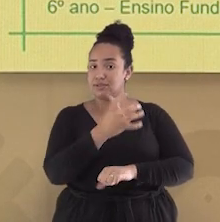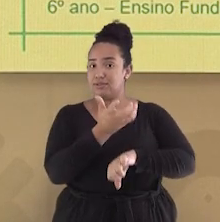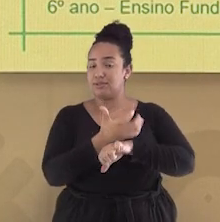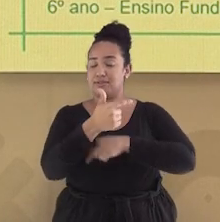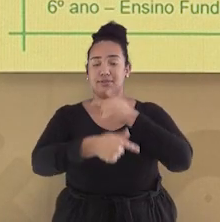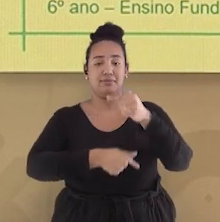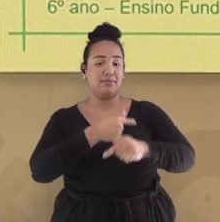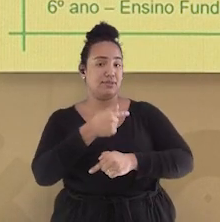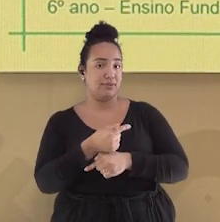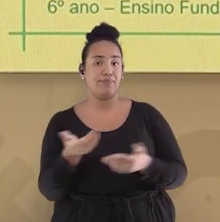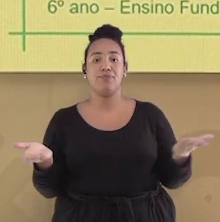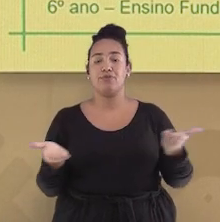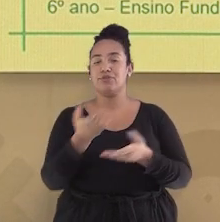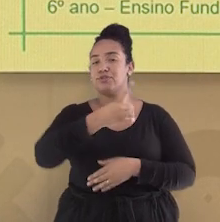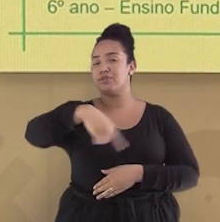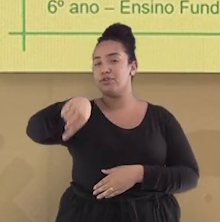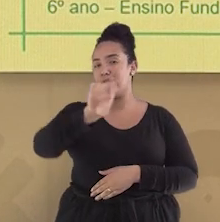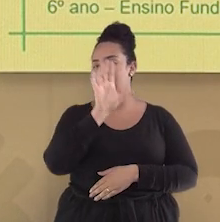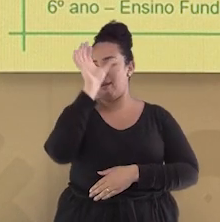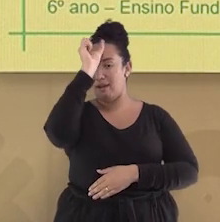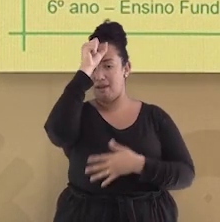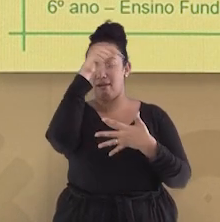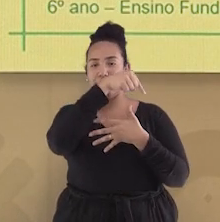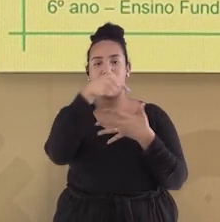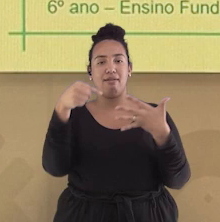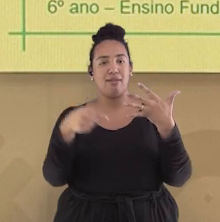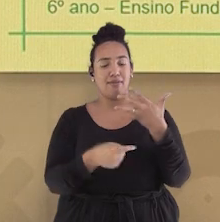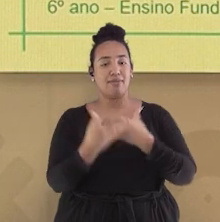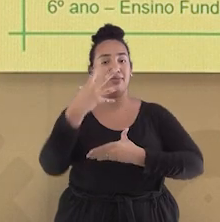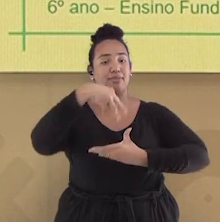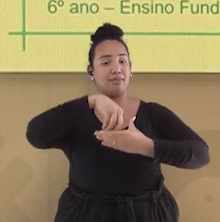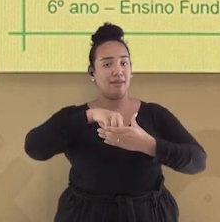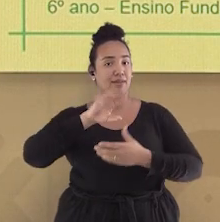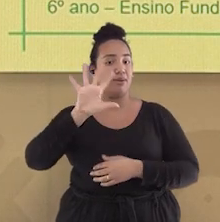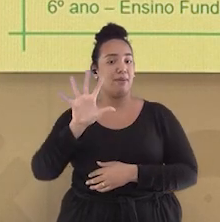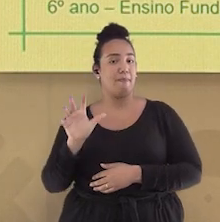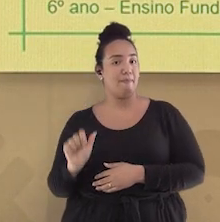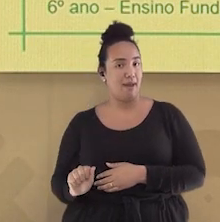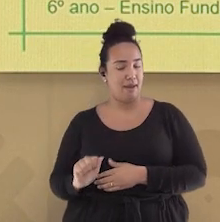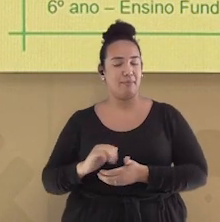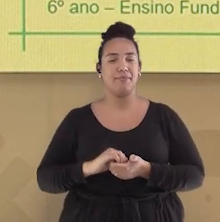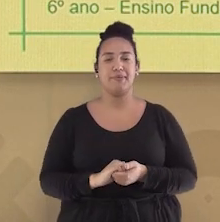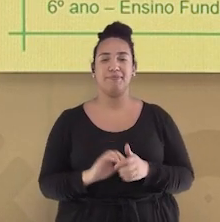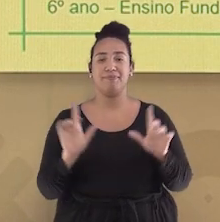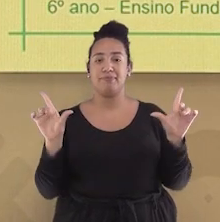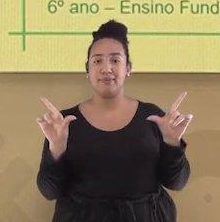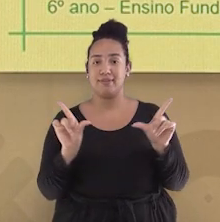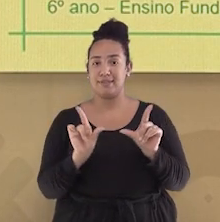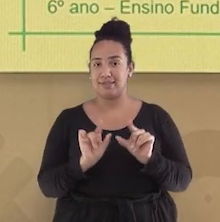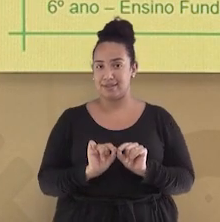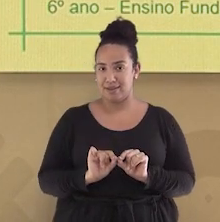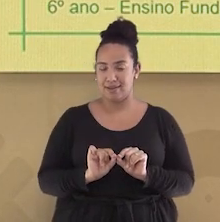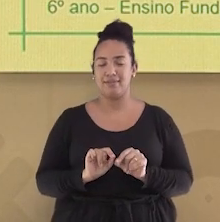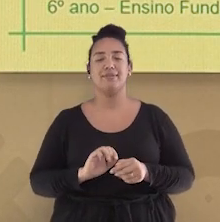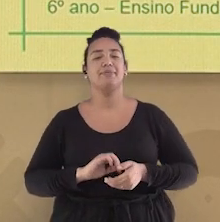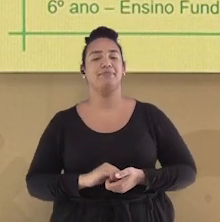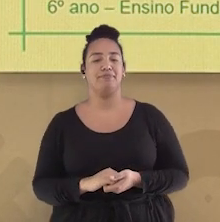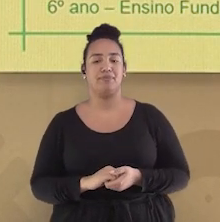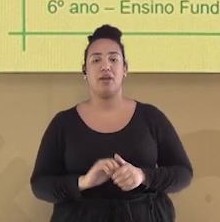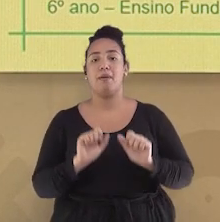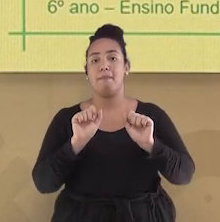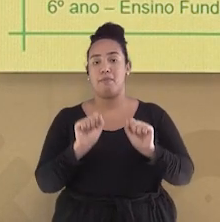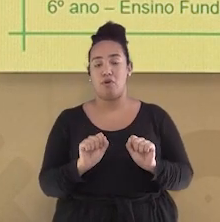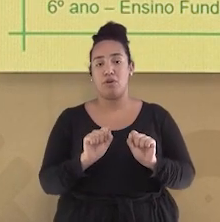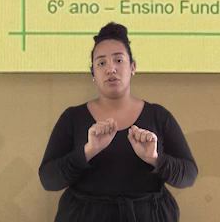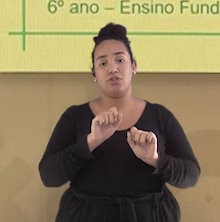de Geografia. Hoje vamos aprender um pouco sobre um elemento identificado nos mapas, a